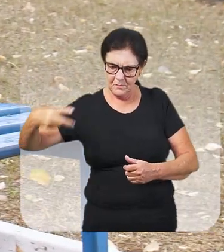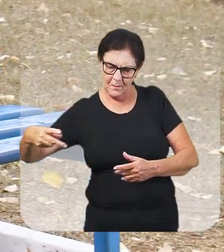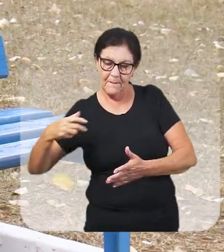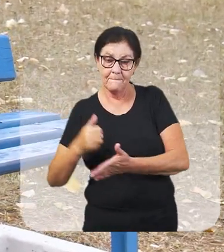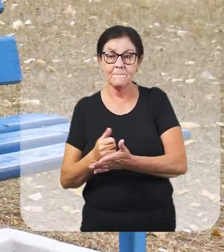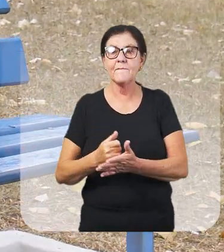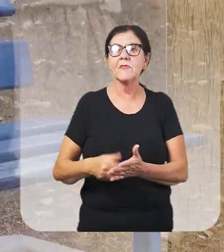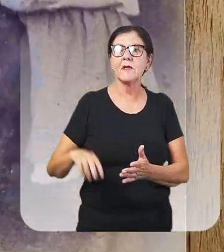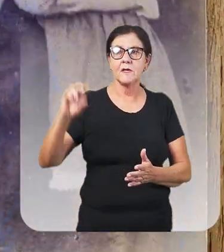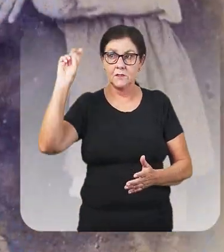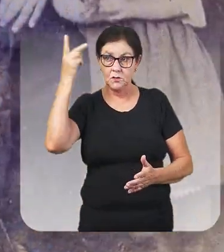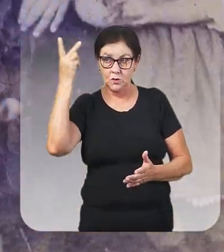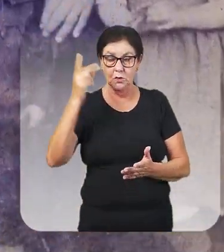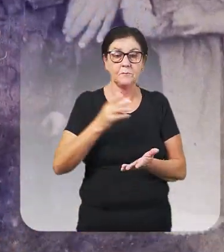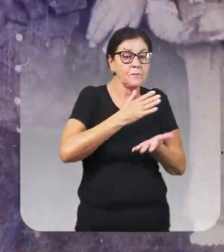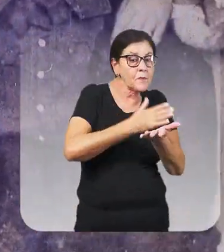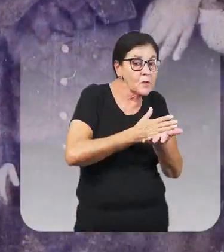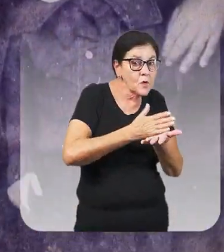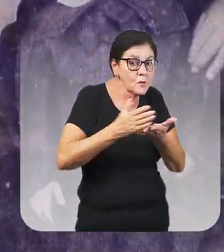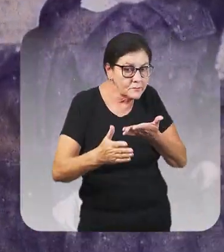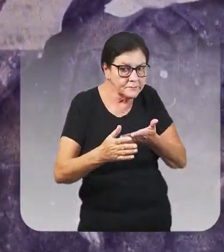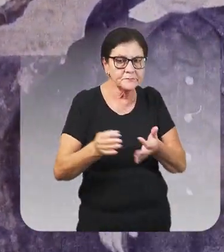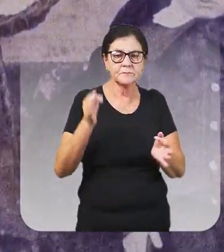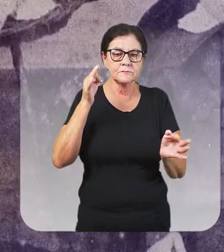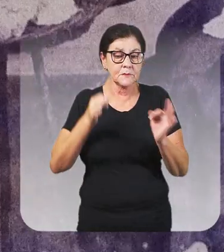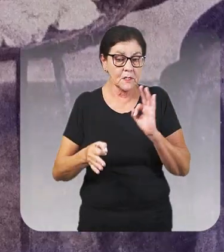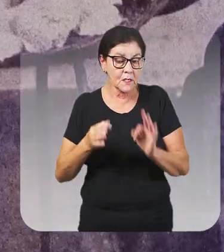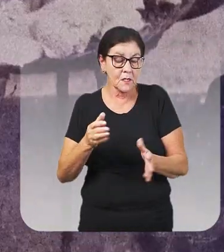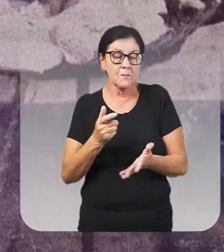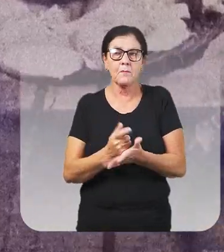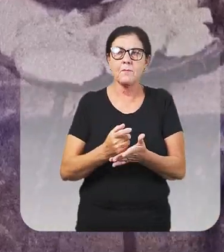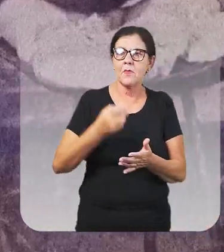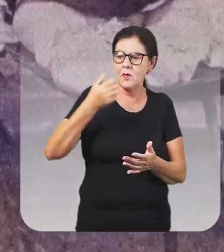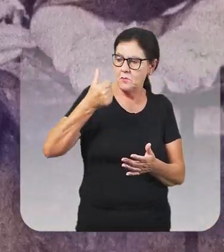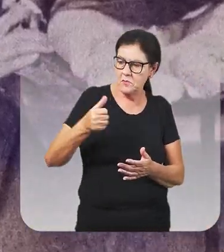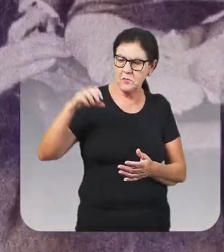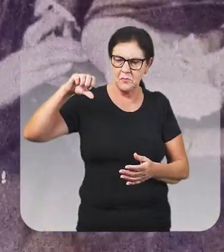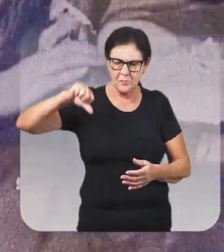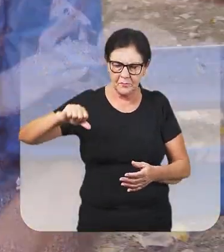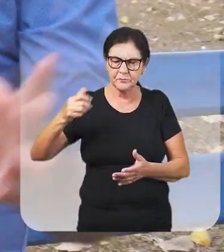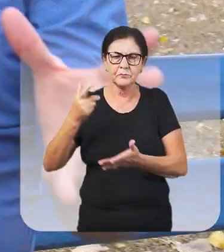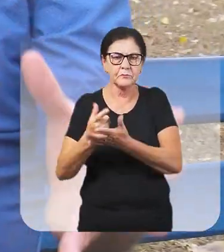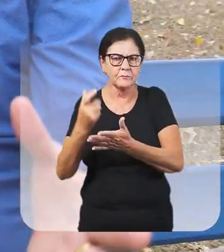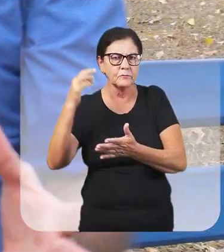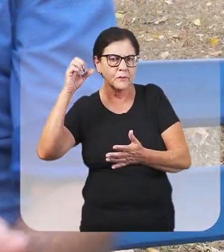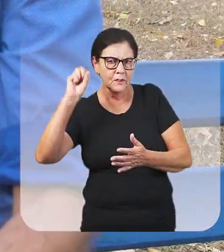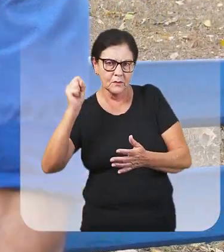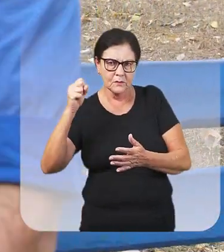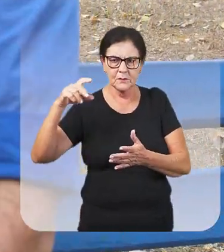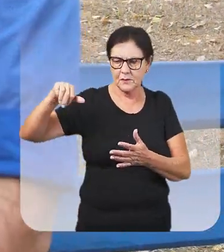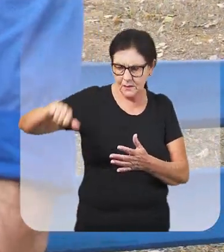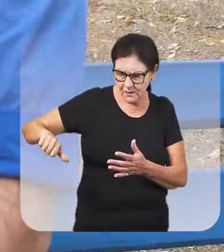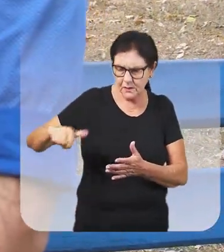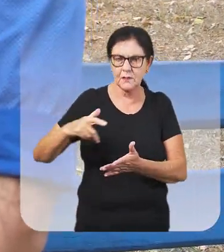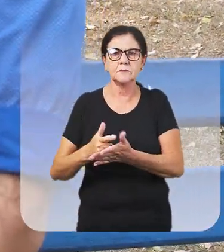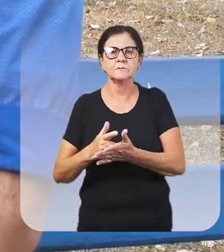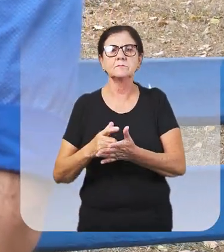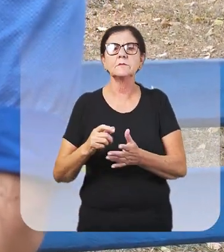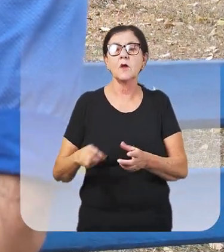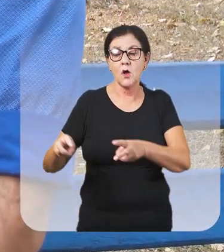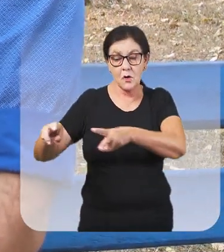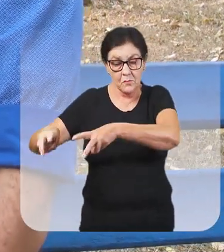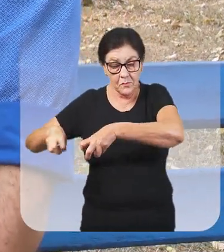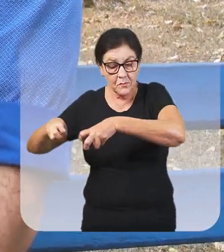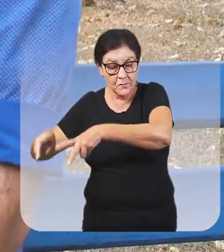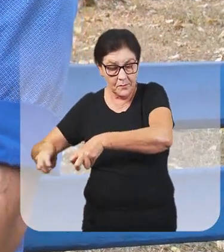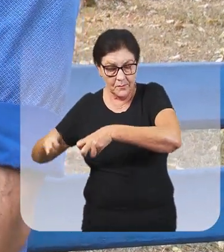Prado nasceu em junho de 1897, na cidade de Leme, na fazenda Criciúmal. É muito importante a gente falar sobre uma questão muito